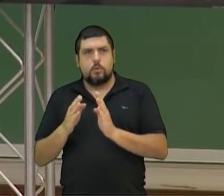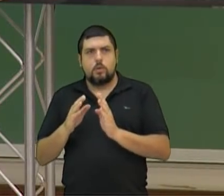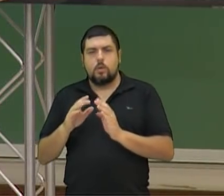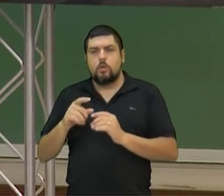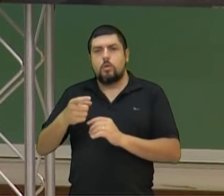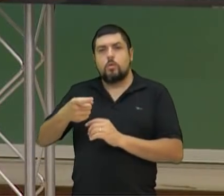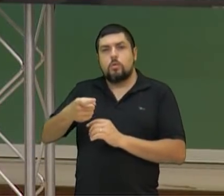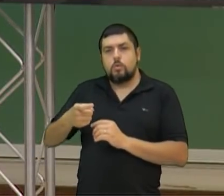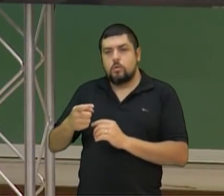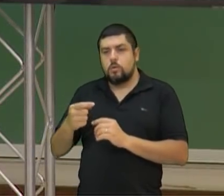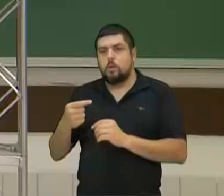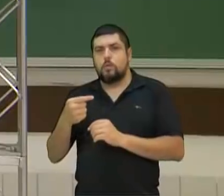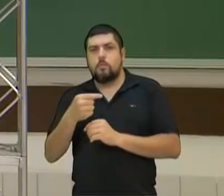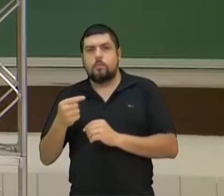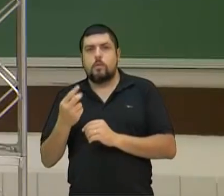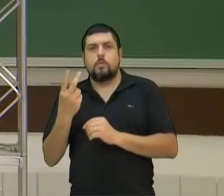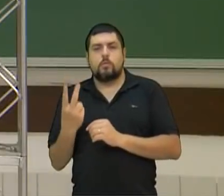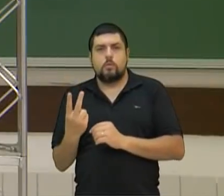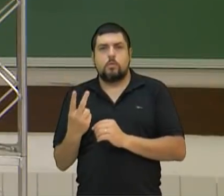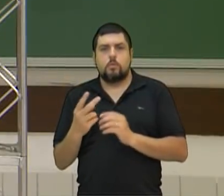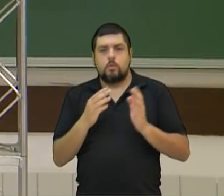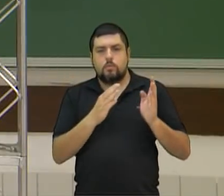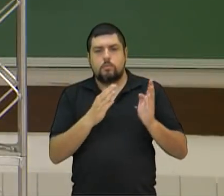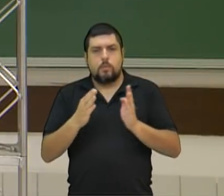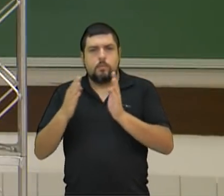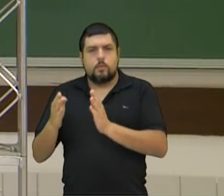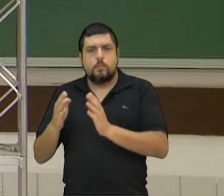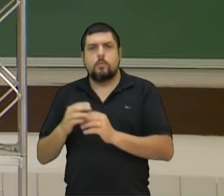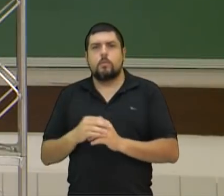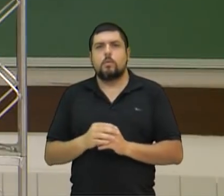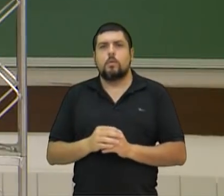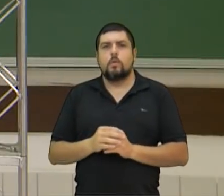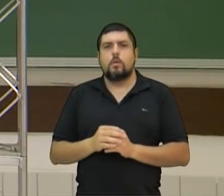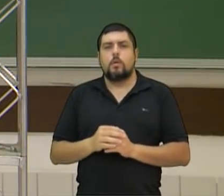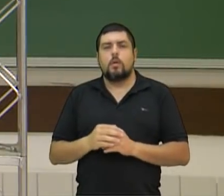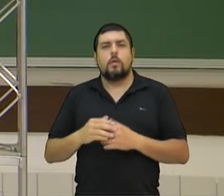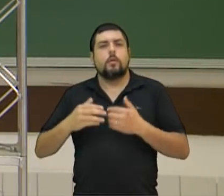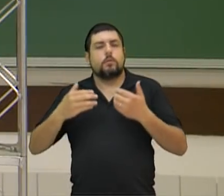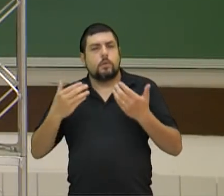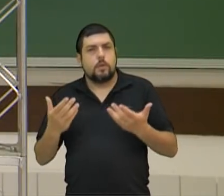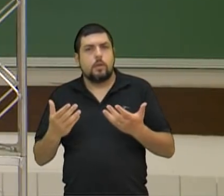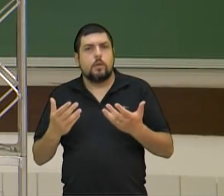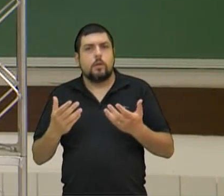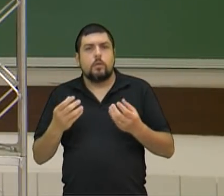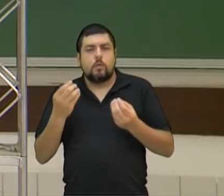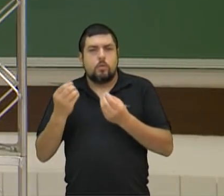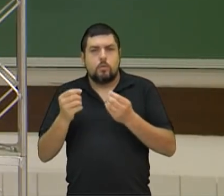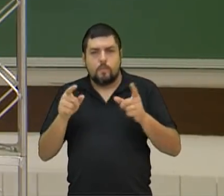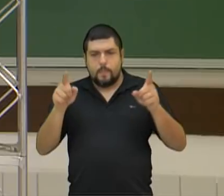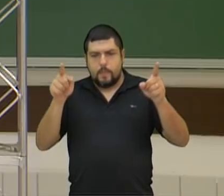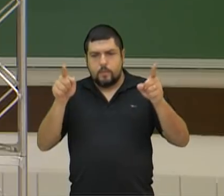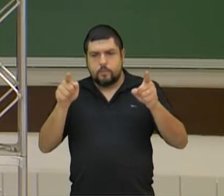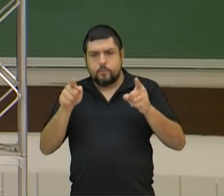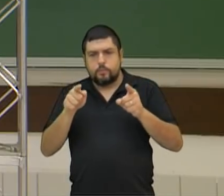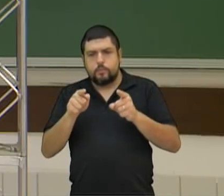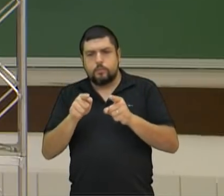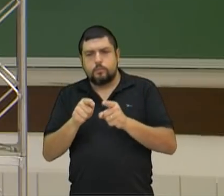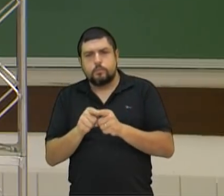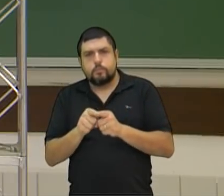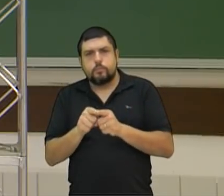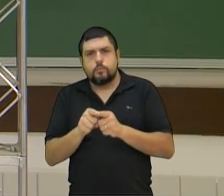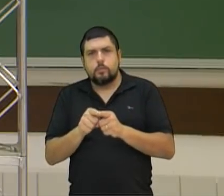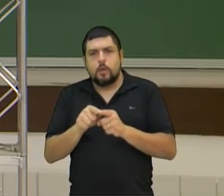x menos 2, se eu deslocar duas unidades para a direita e assim por diante. Então, o bico, ele vai ficar aqui, a origem, ele vai